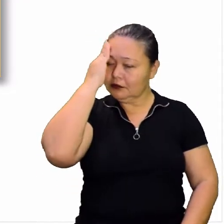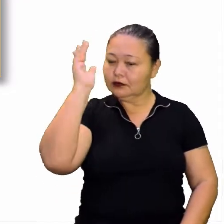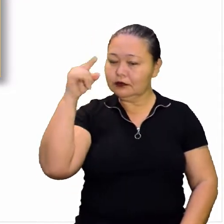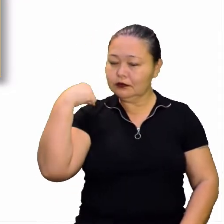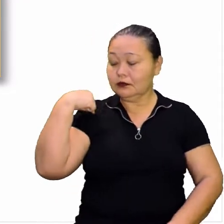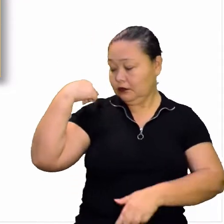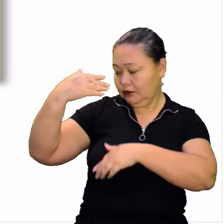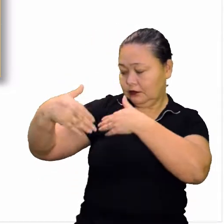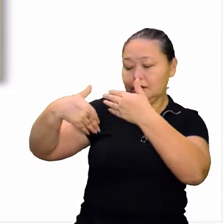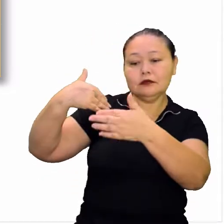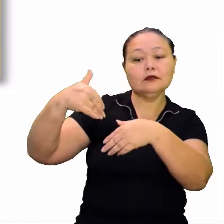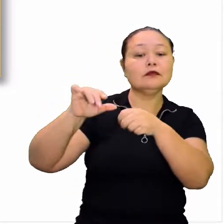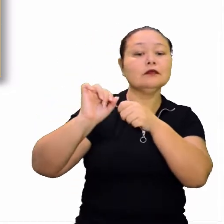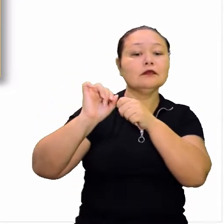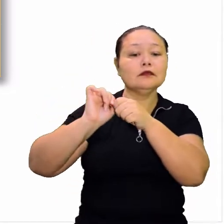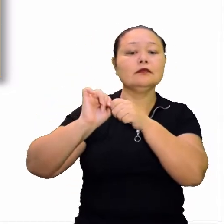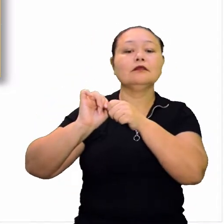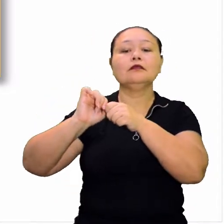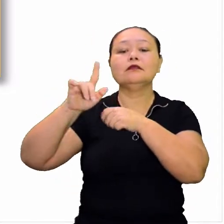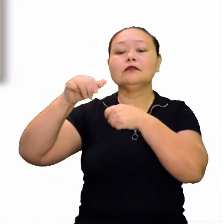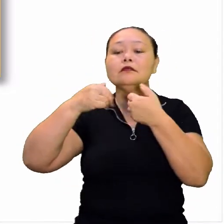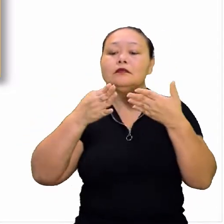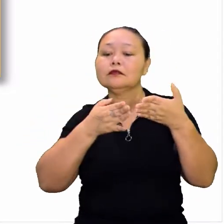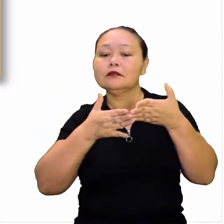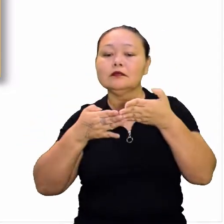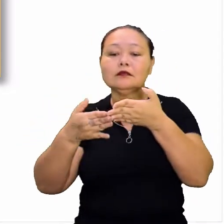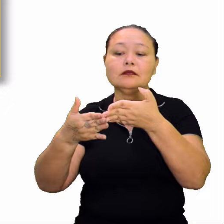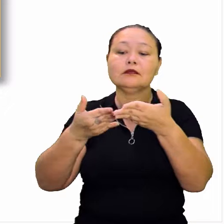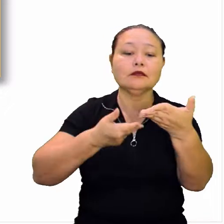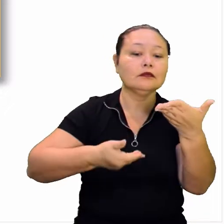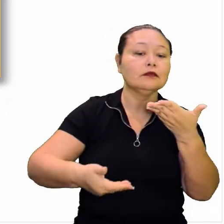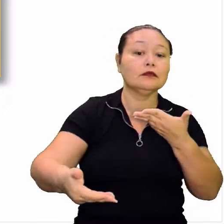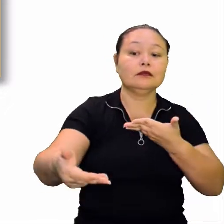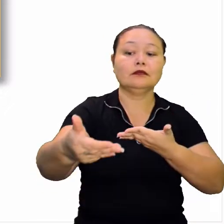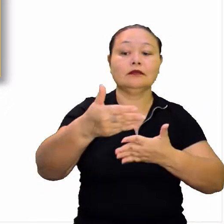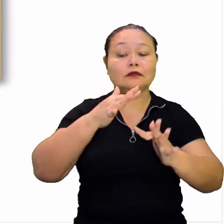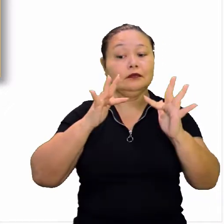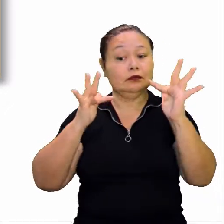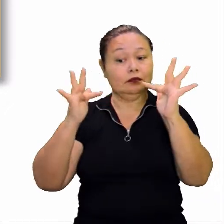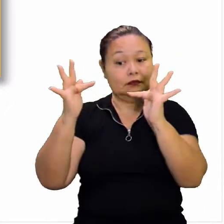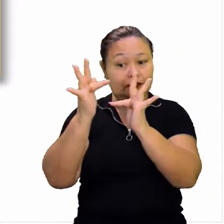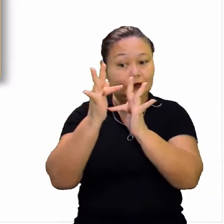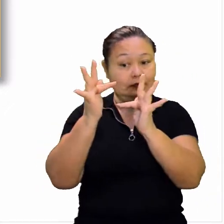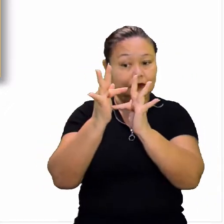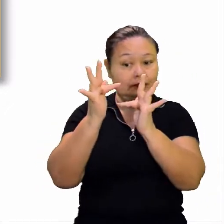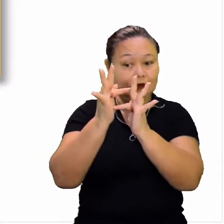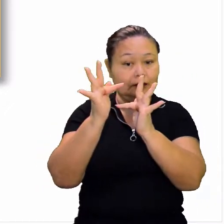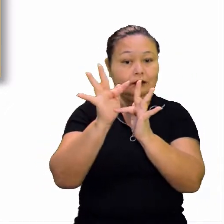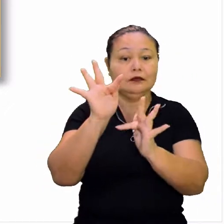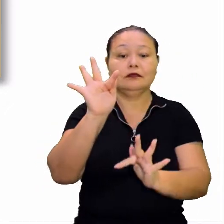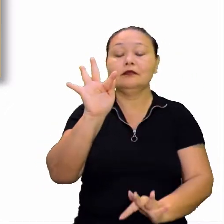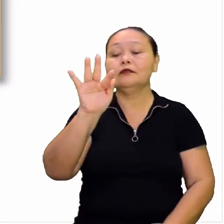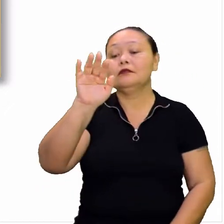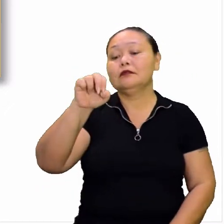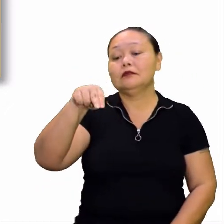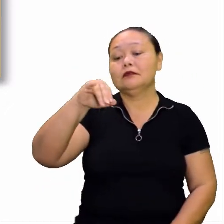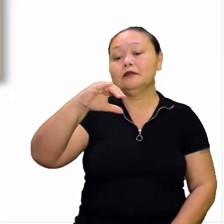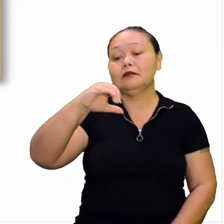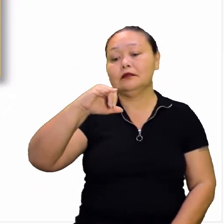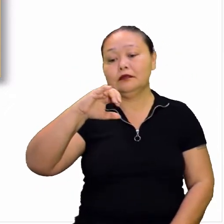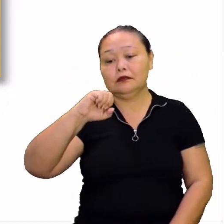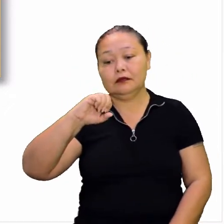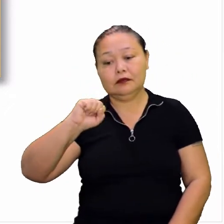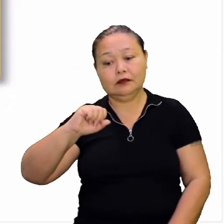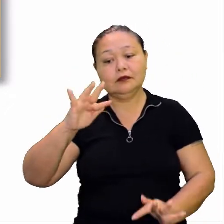sua trajetória. A vocação marítima e comercial 2, fenícios, certo? E,